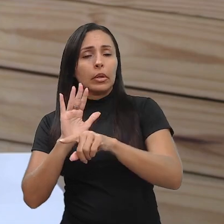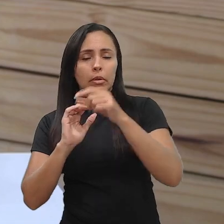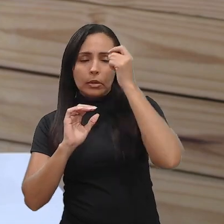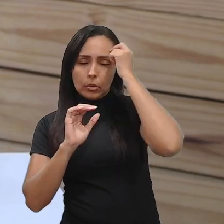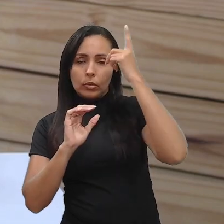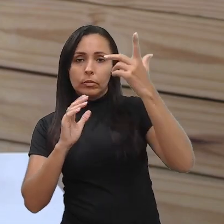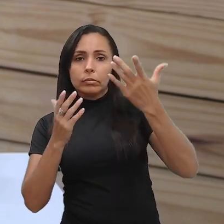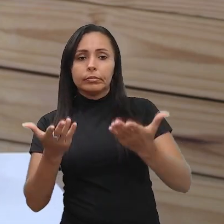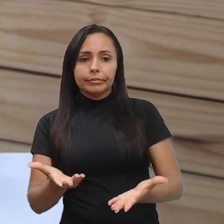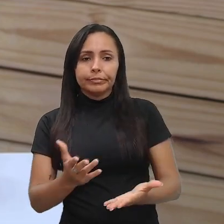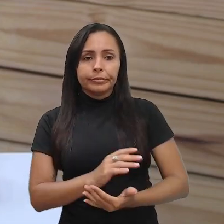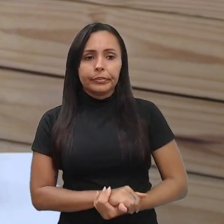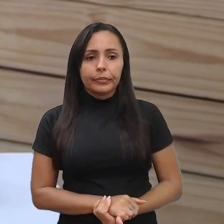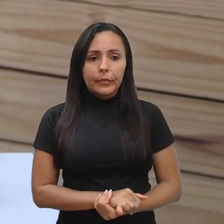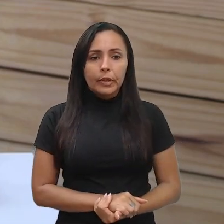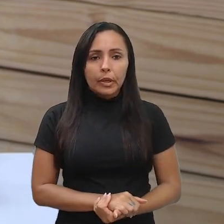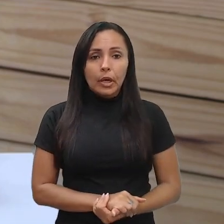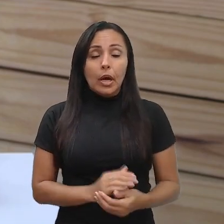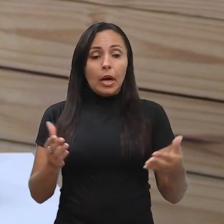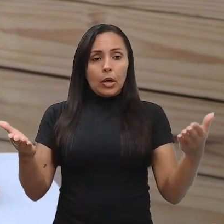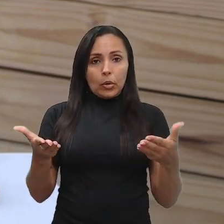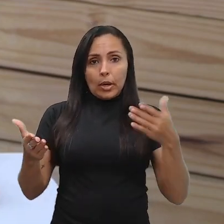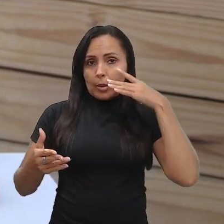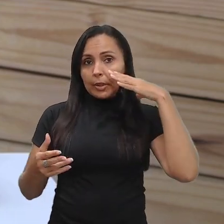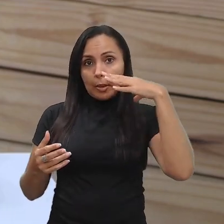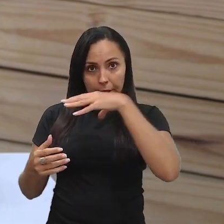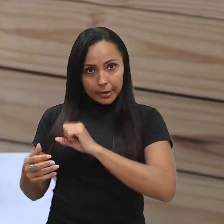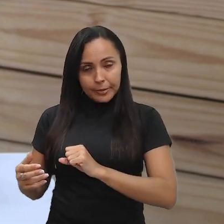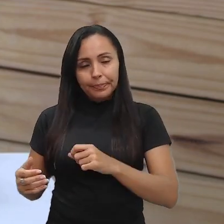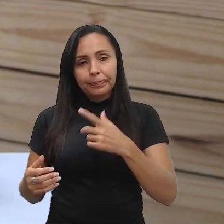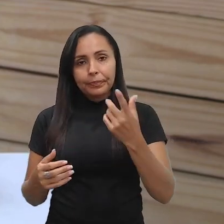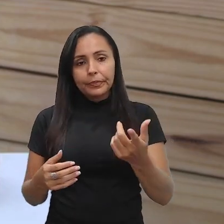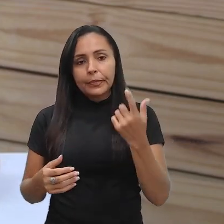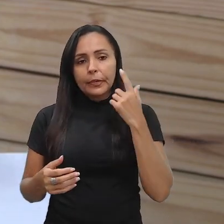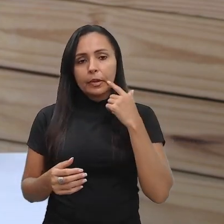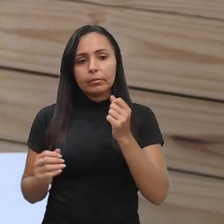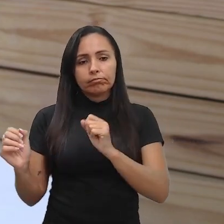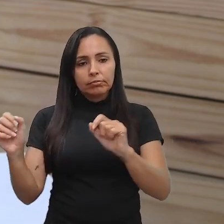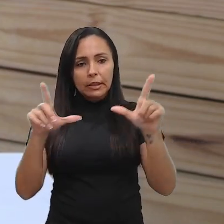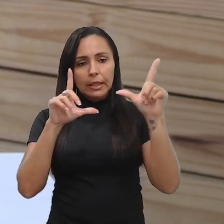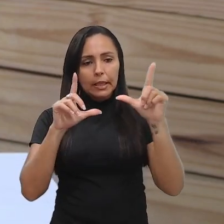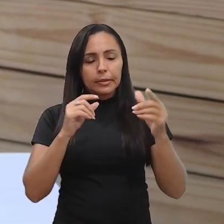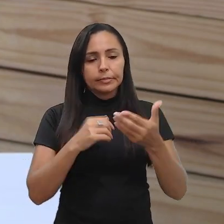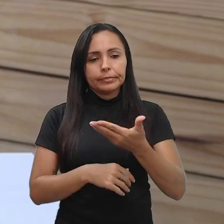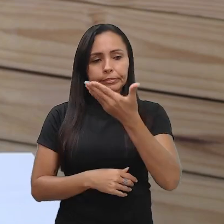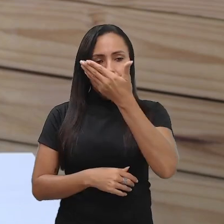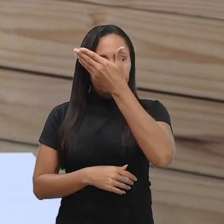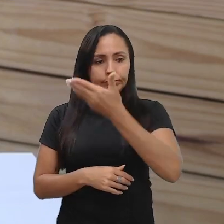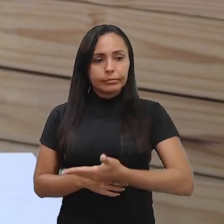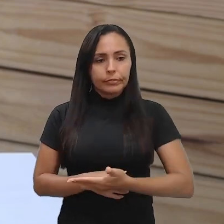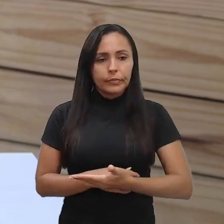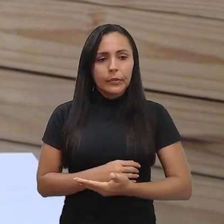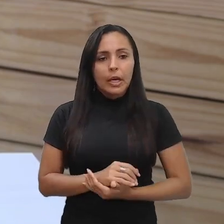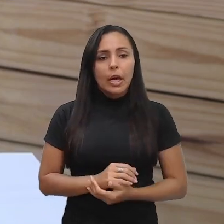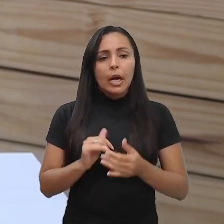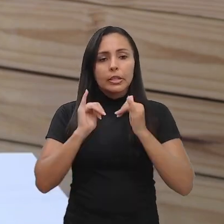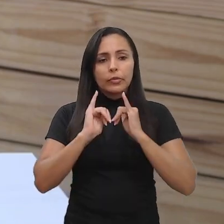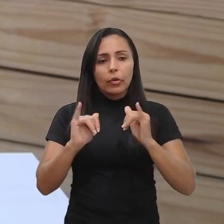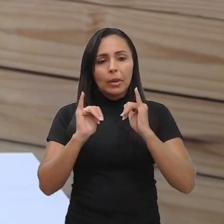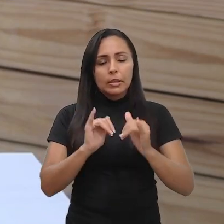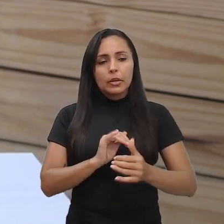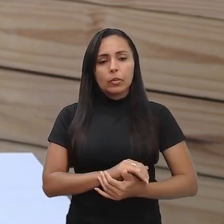certo? Agora eu quero trazer para você aqui rapidamente, na minha tela, umas informações direto do